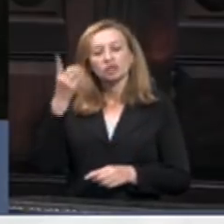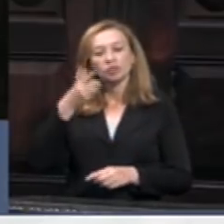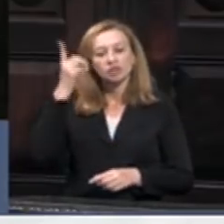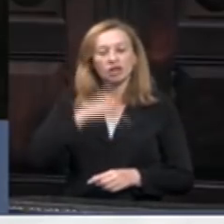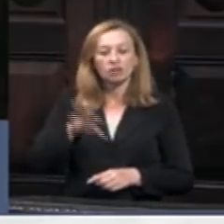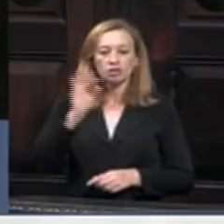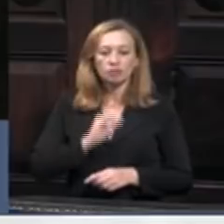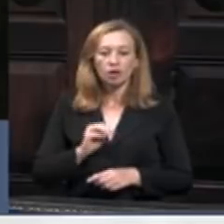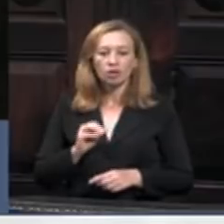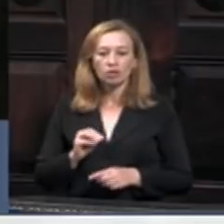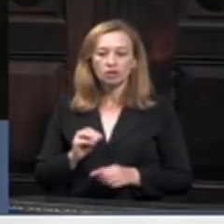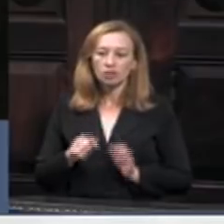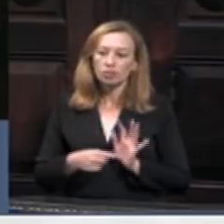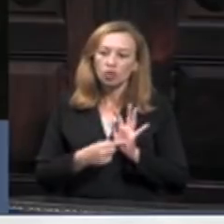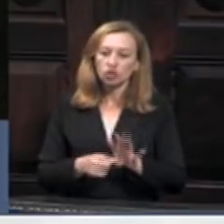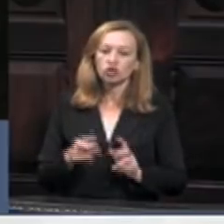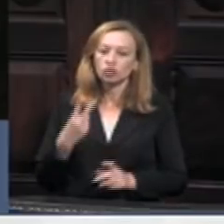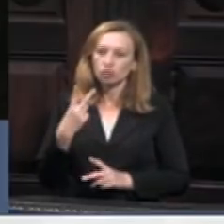bilhão,